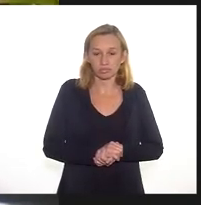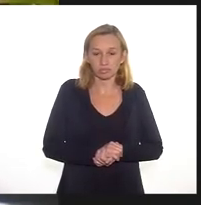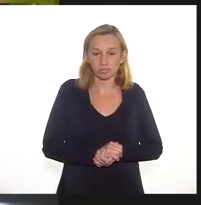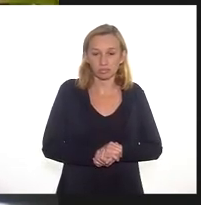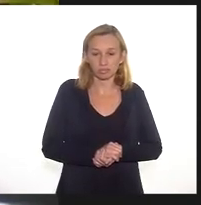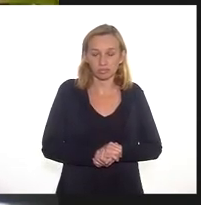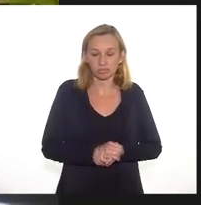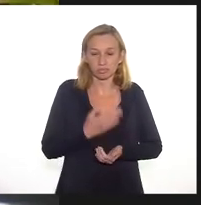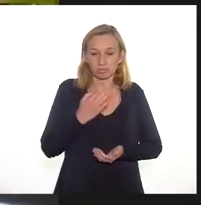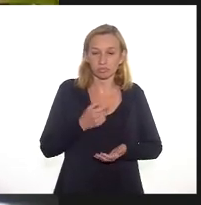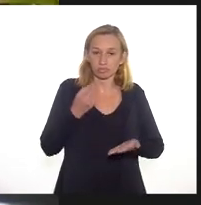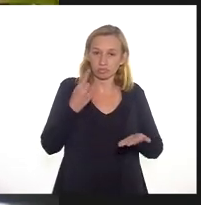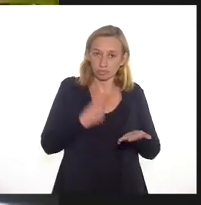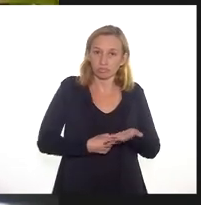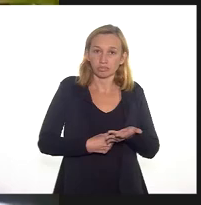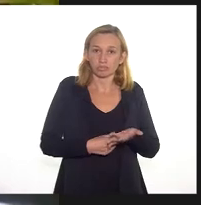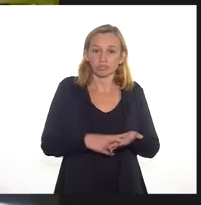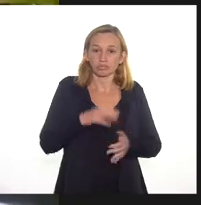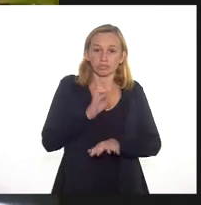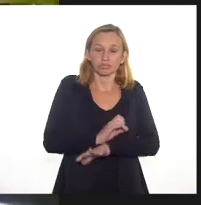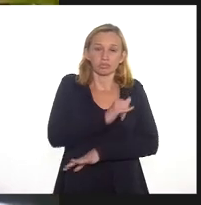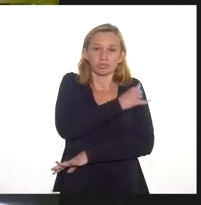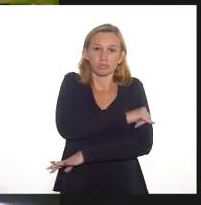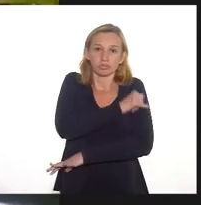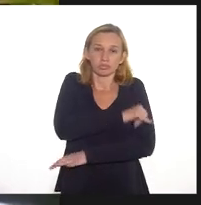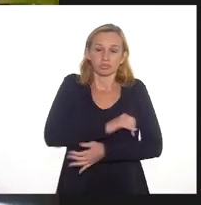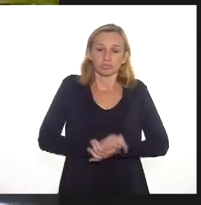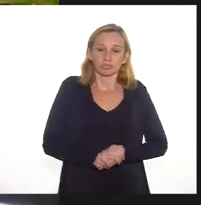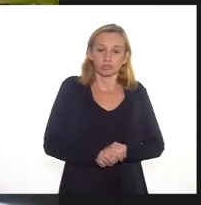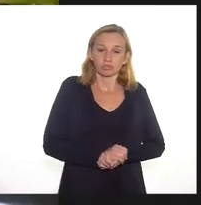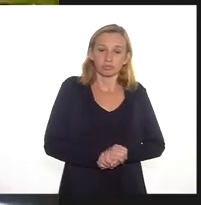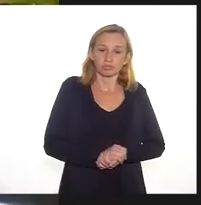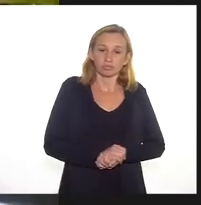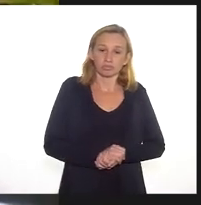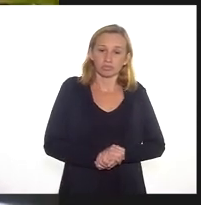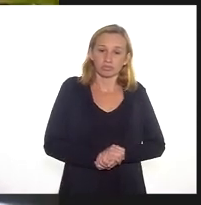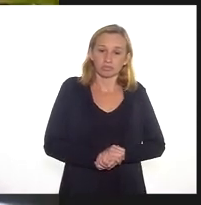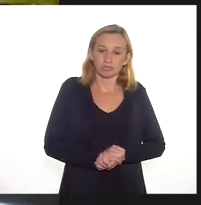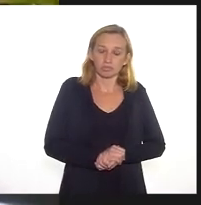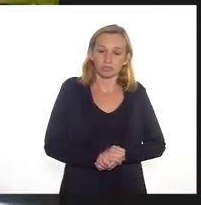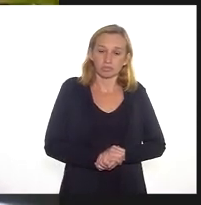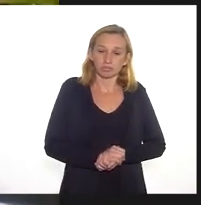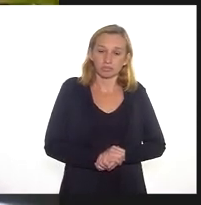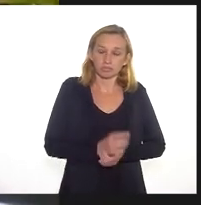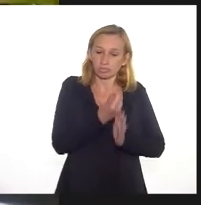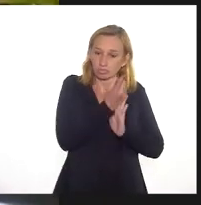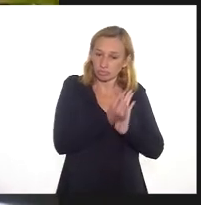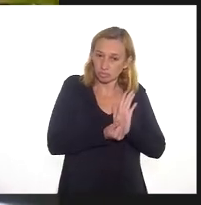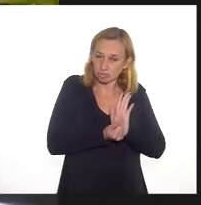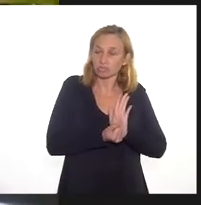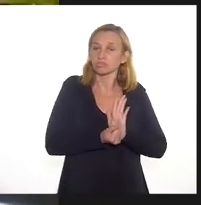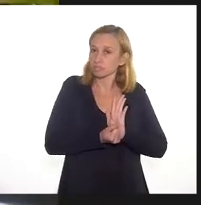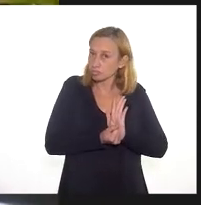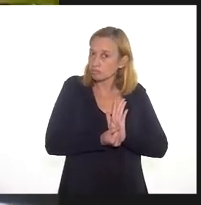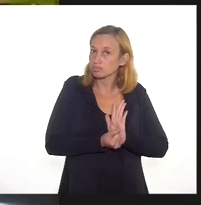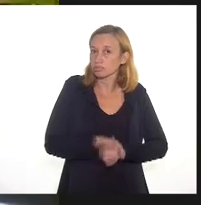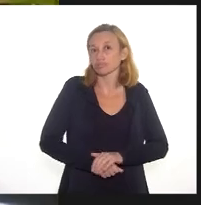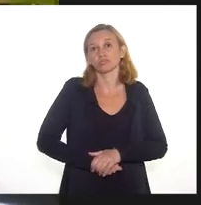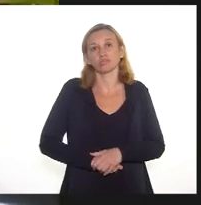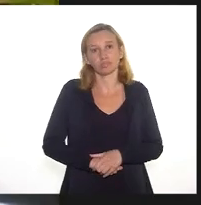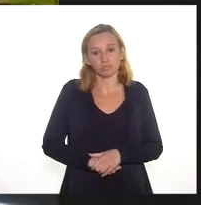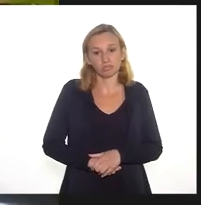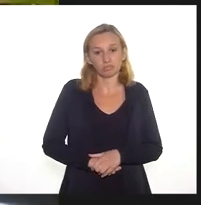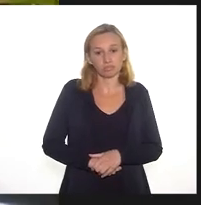com muito compromisso com o Estado do Rio de Janeiro e com o orçamento,